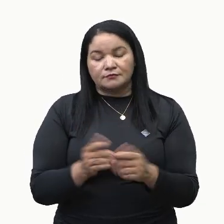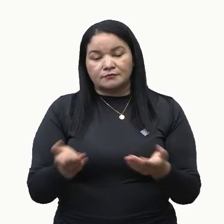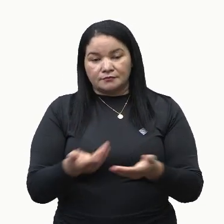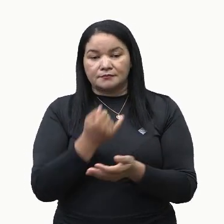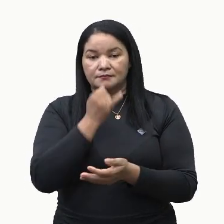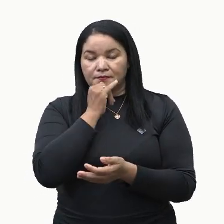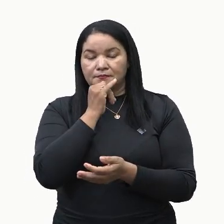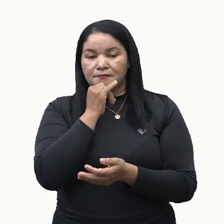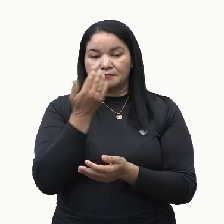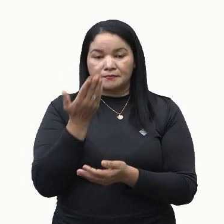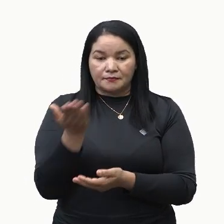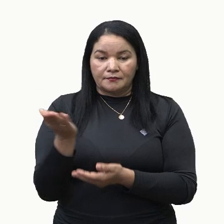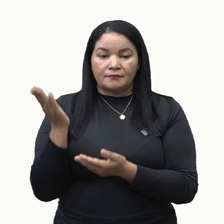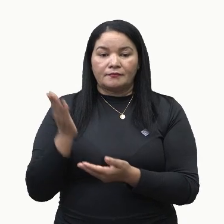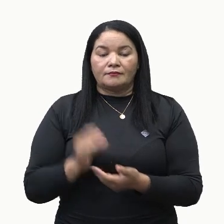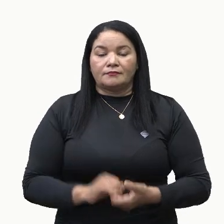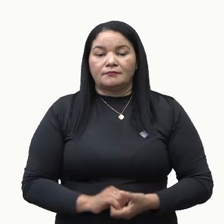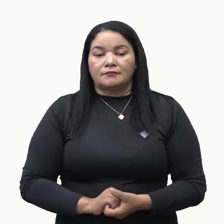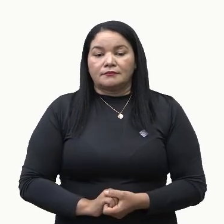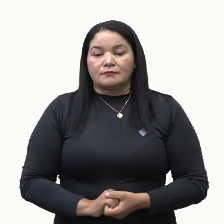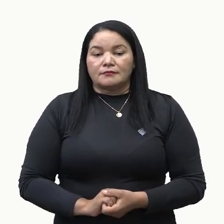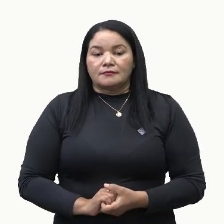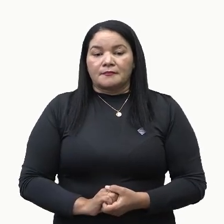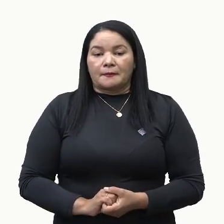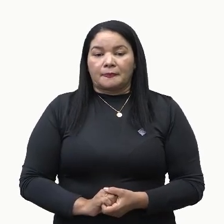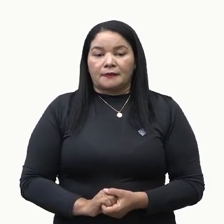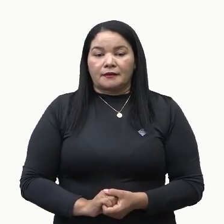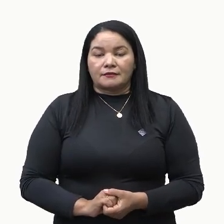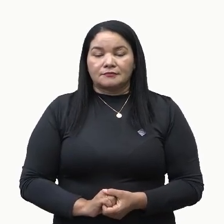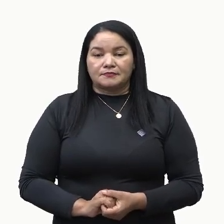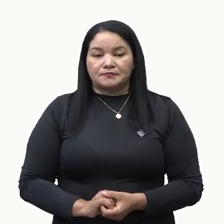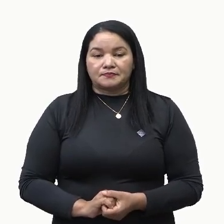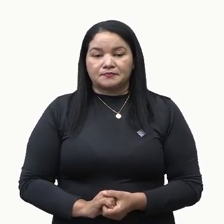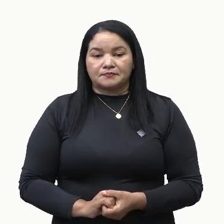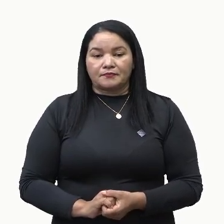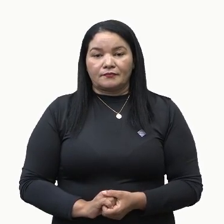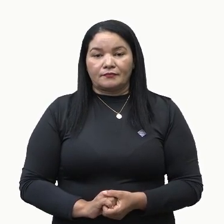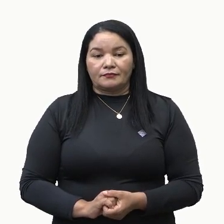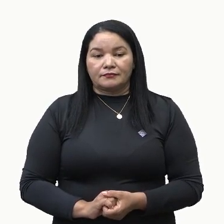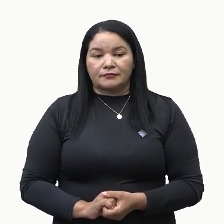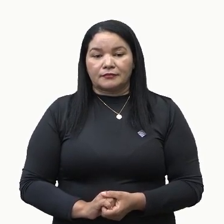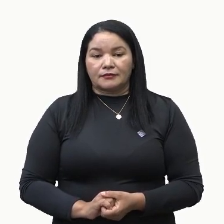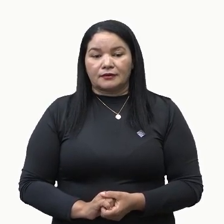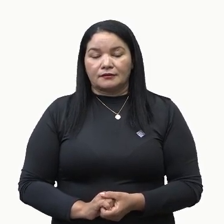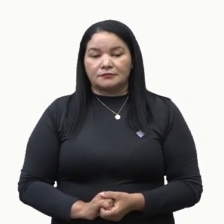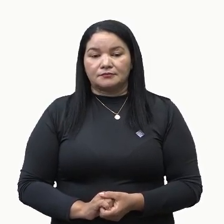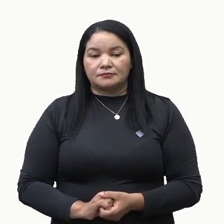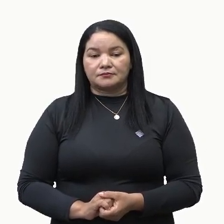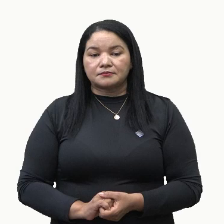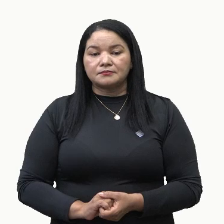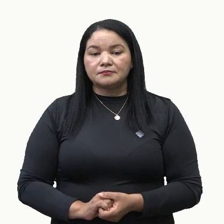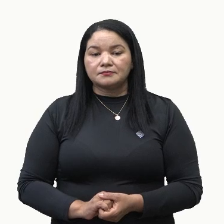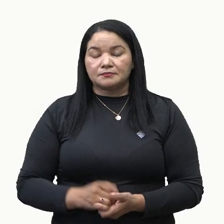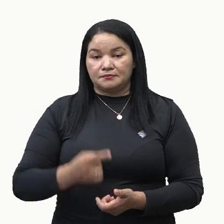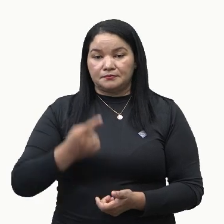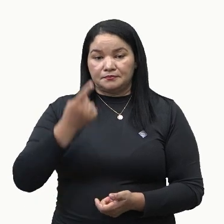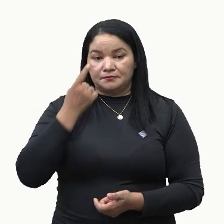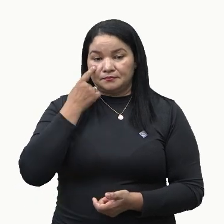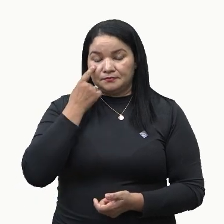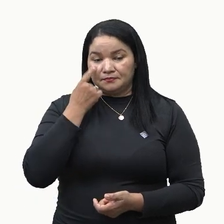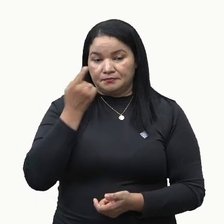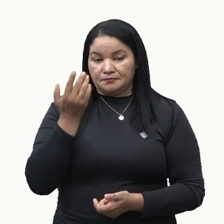nós identificarmos aí o que vem ser uma oração. Observe aí o exemplo que nós trouxemos aí para você.